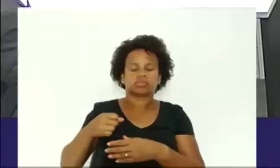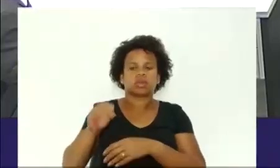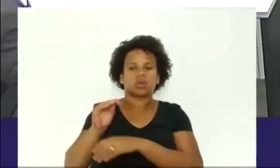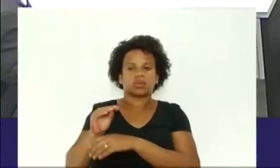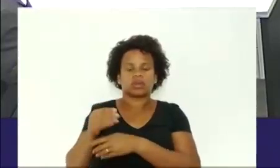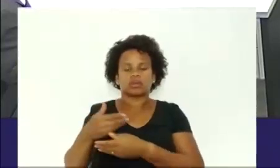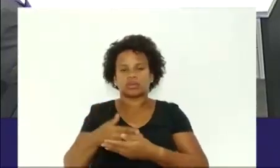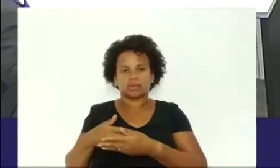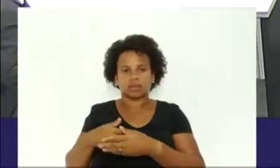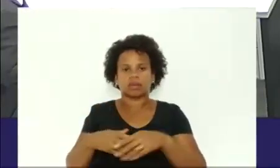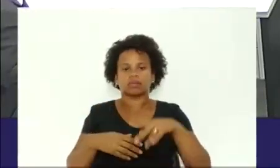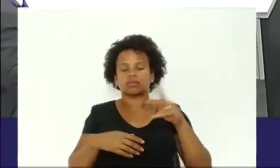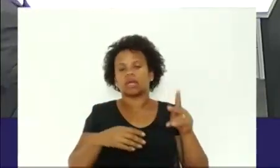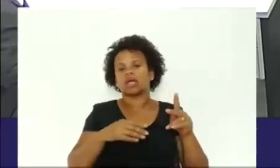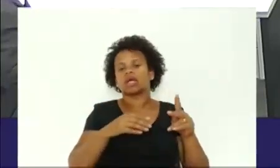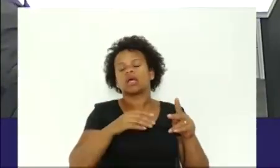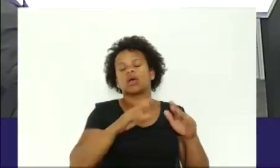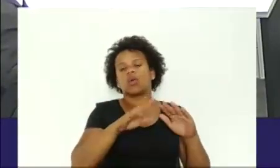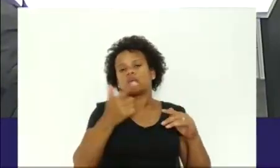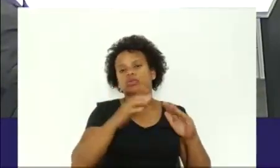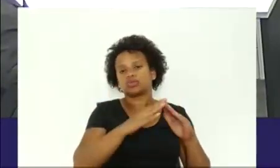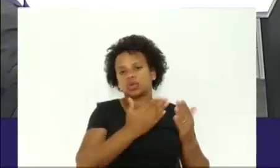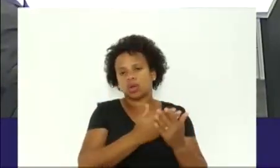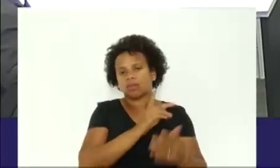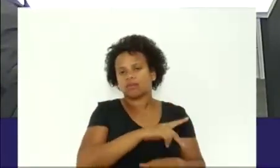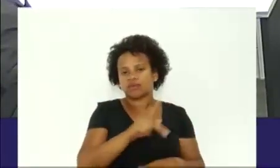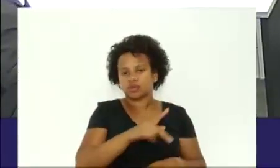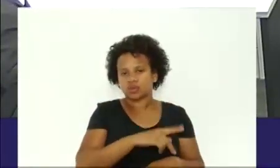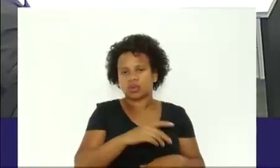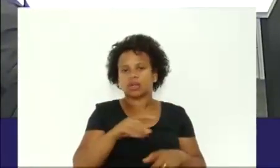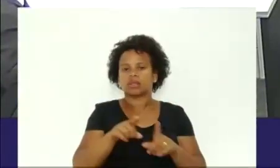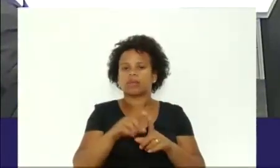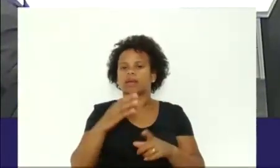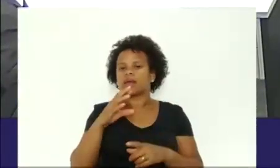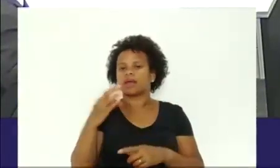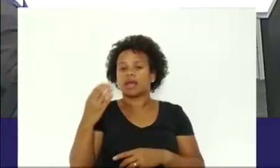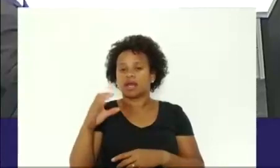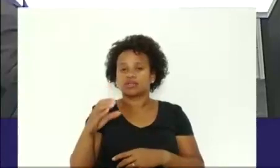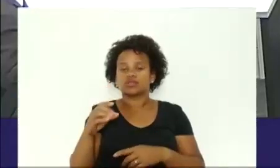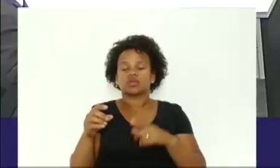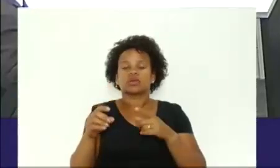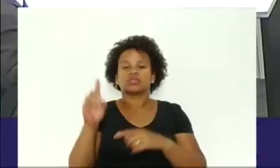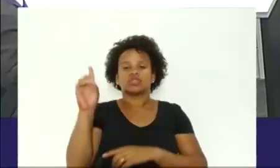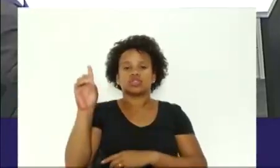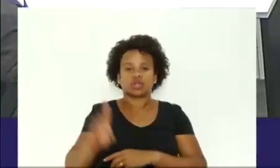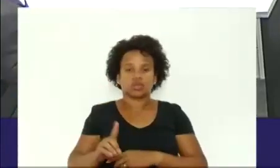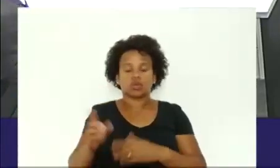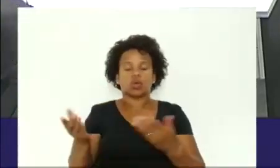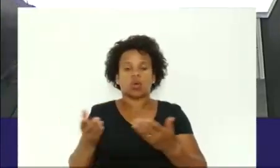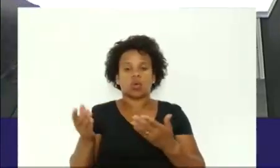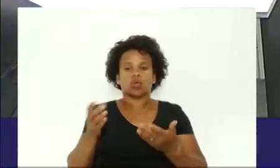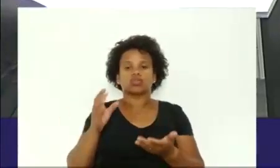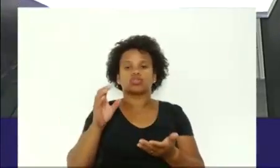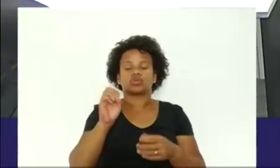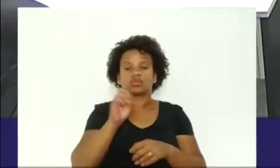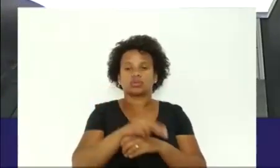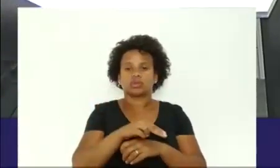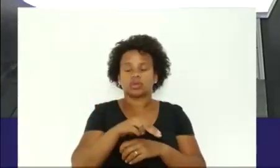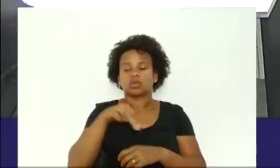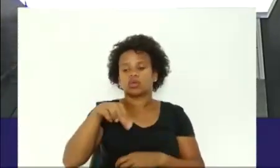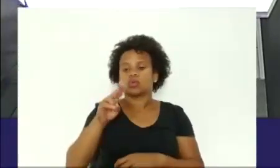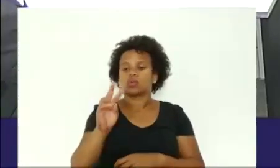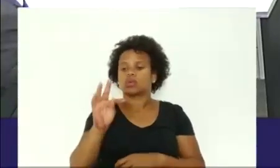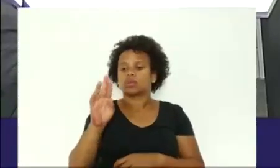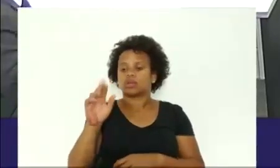Caimã como diretora e em uma jornada que começou em 2017, hoje atua no Nutras, Núcleo de Transformação Social.